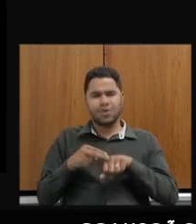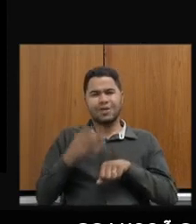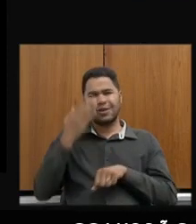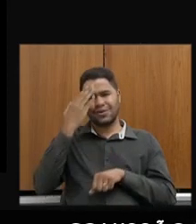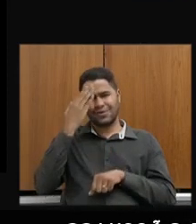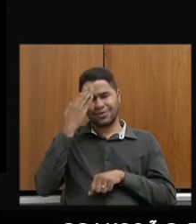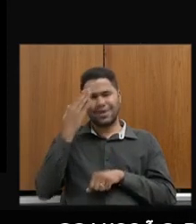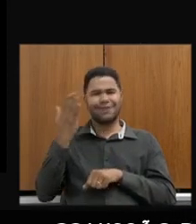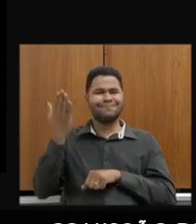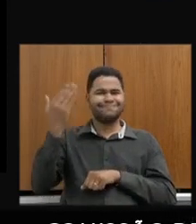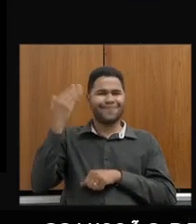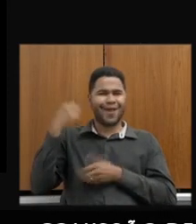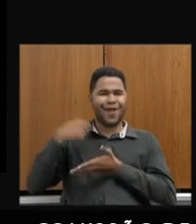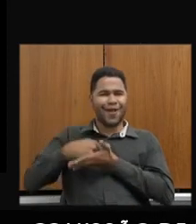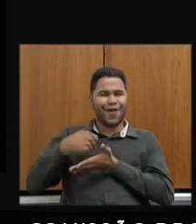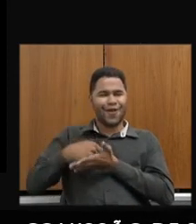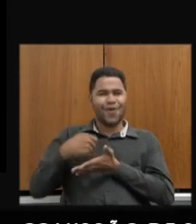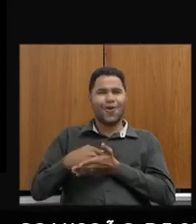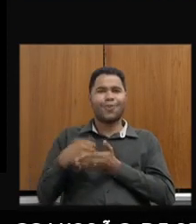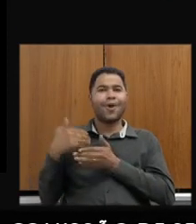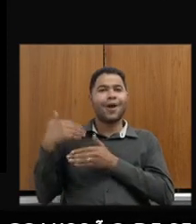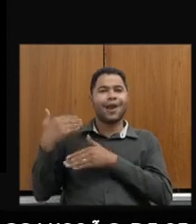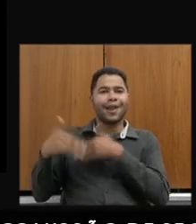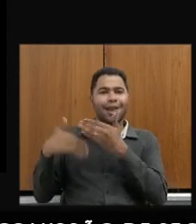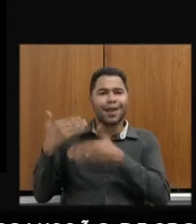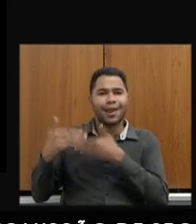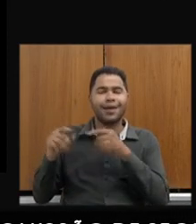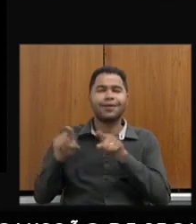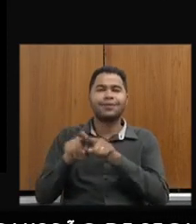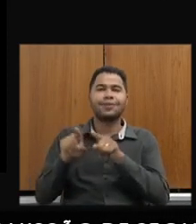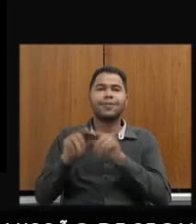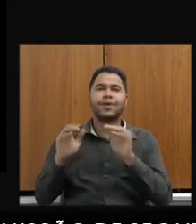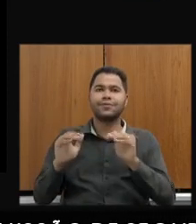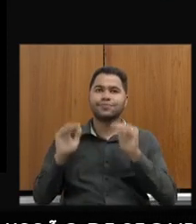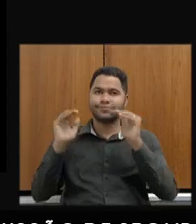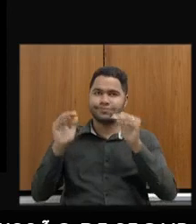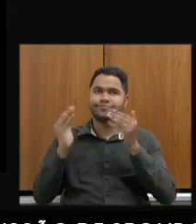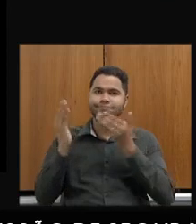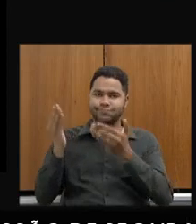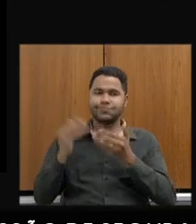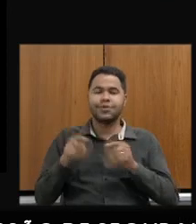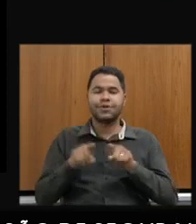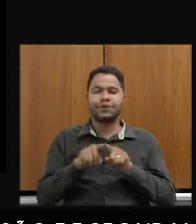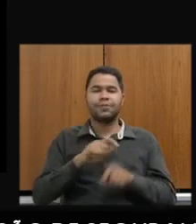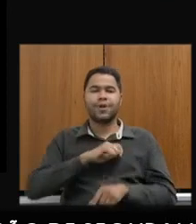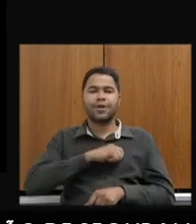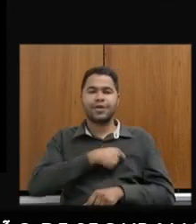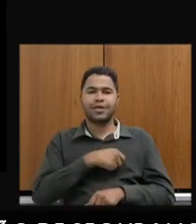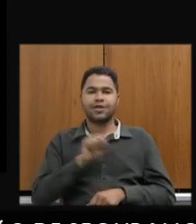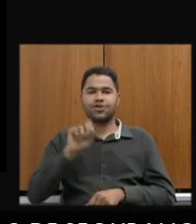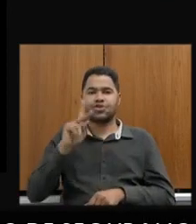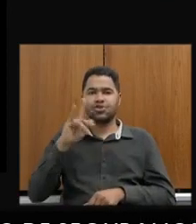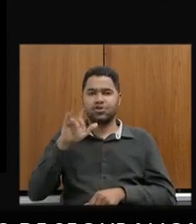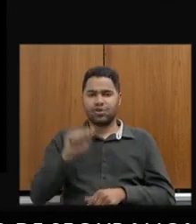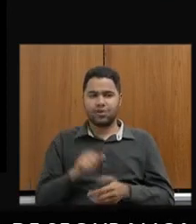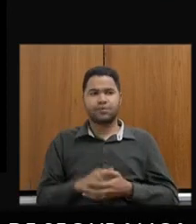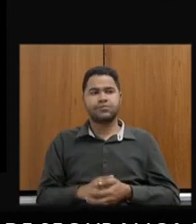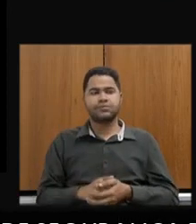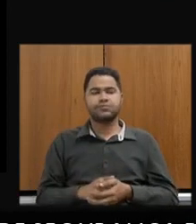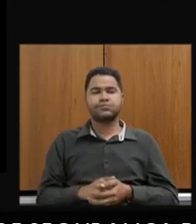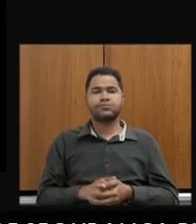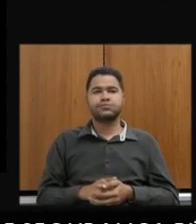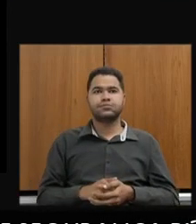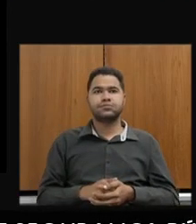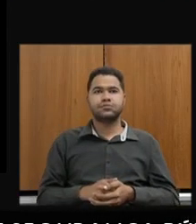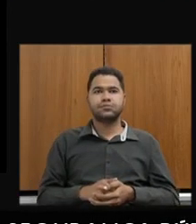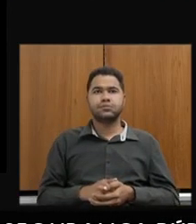o chão me cobrou com relação às progressões e as e as promoções deputada Chile então nós fizemos aí